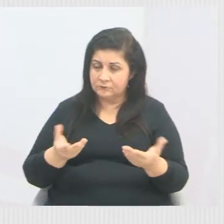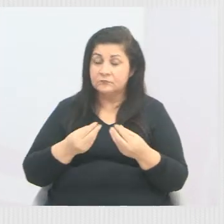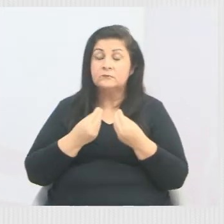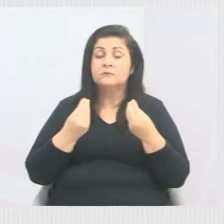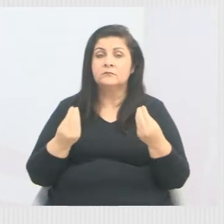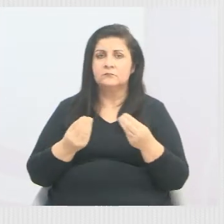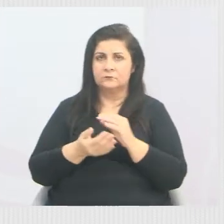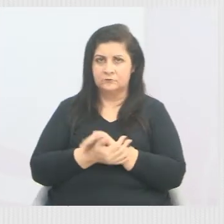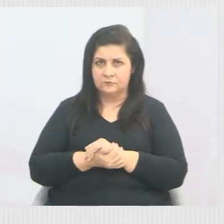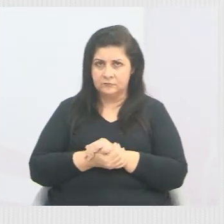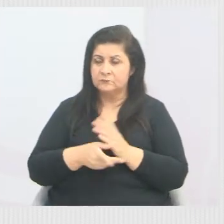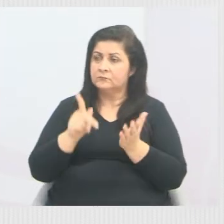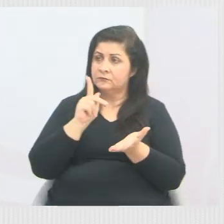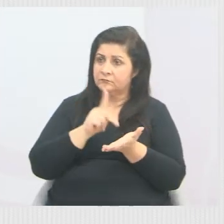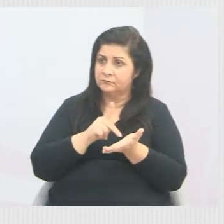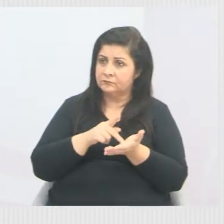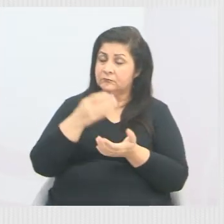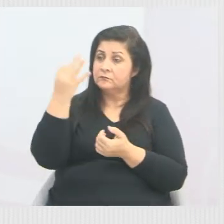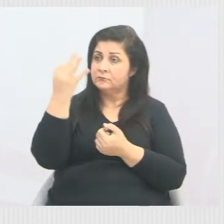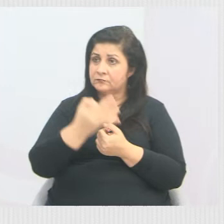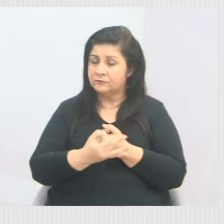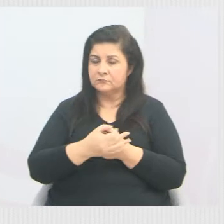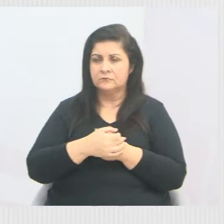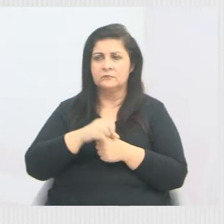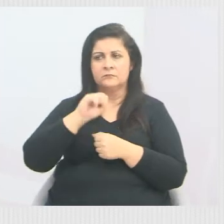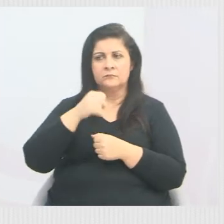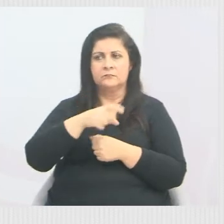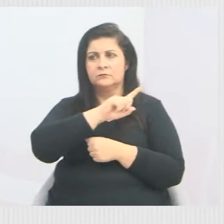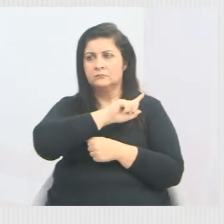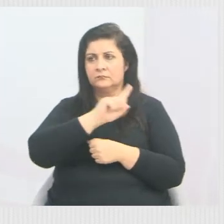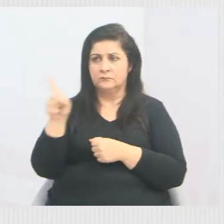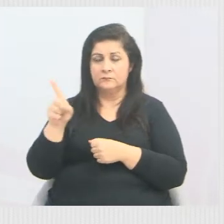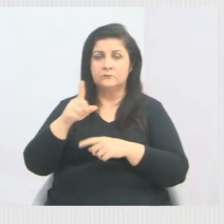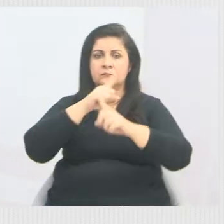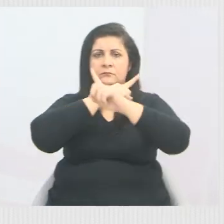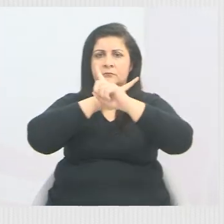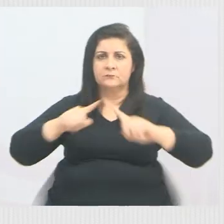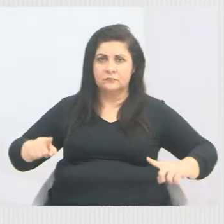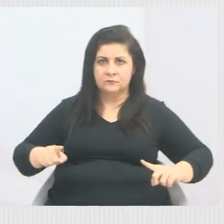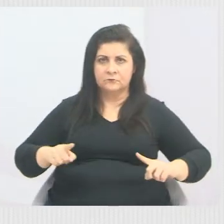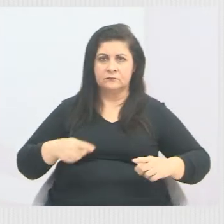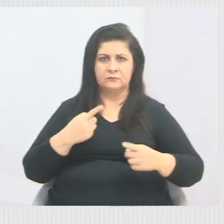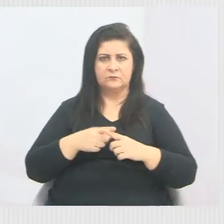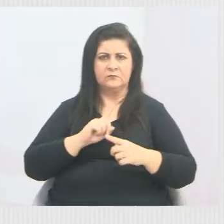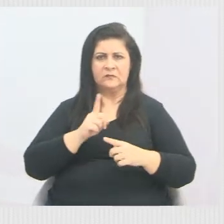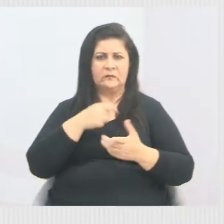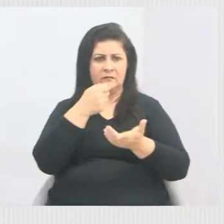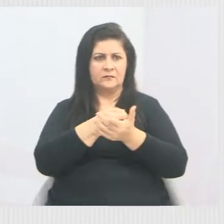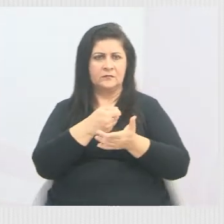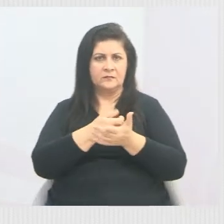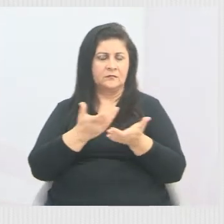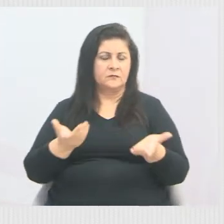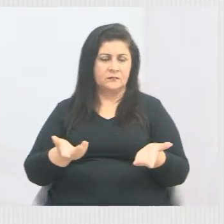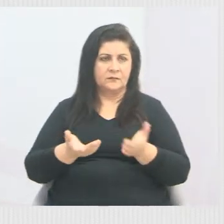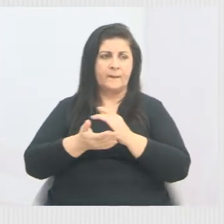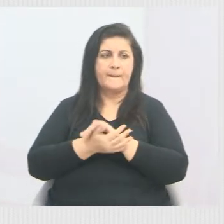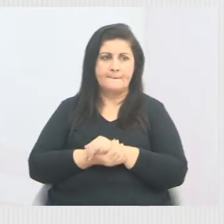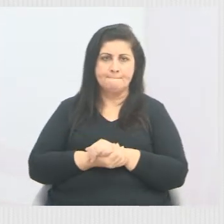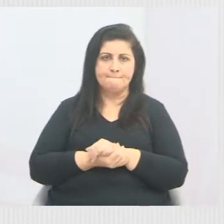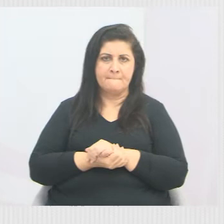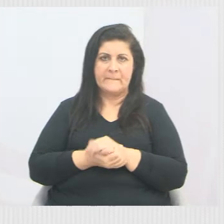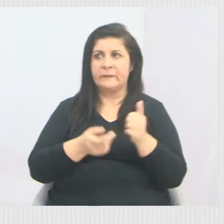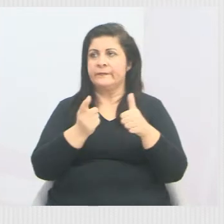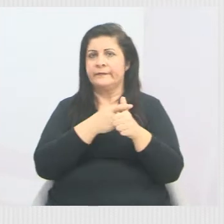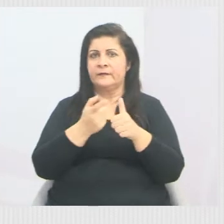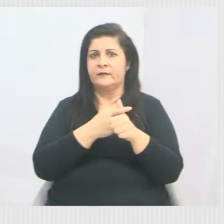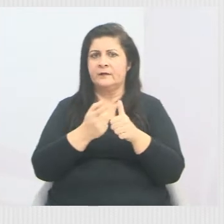acontecendo? Tem continuidade? Caso não, vamos cancelá-lo, porque não tem por que você trazer um montante de uma dívida